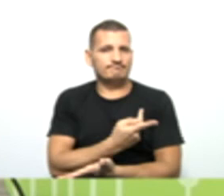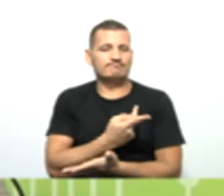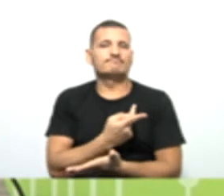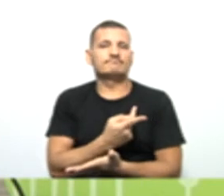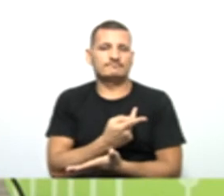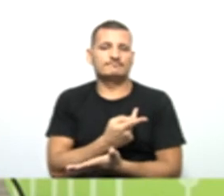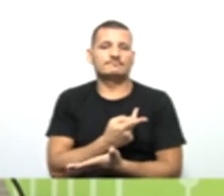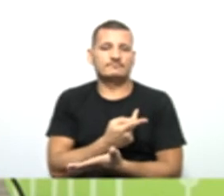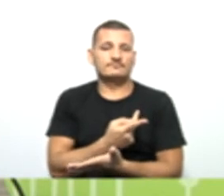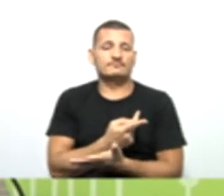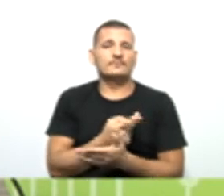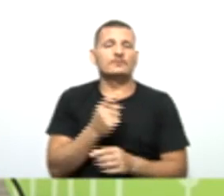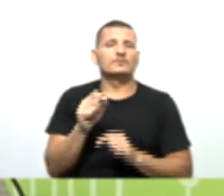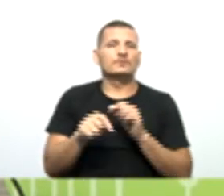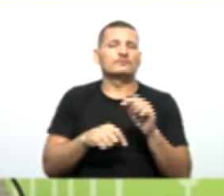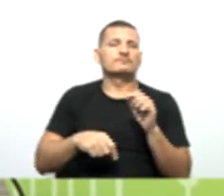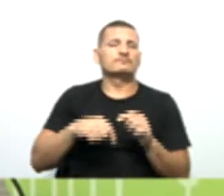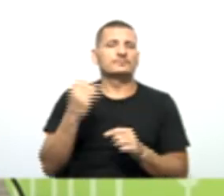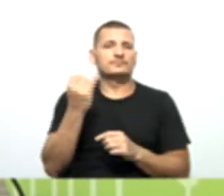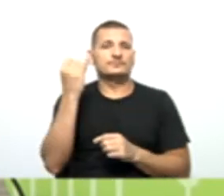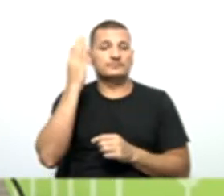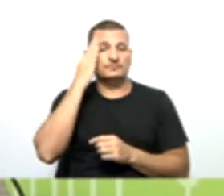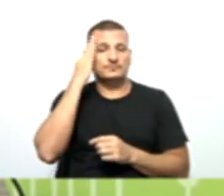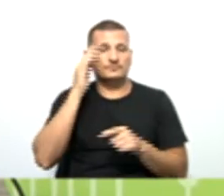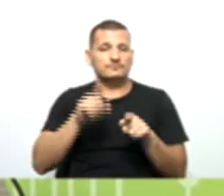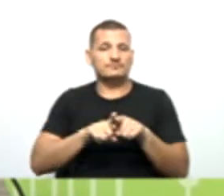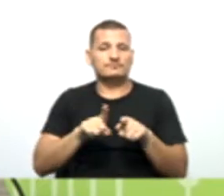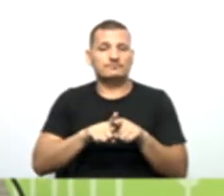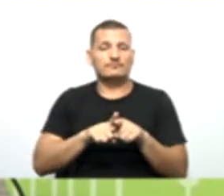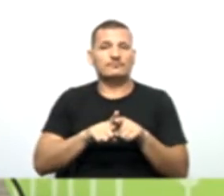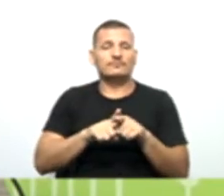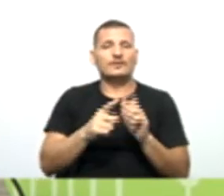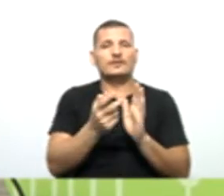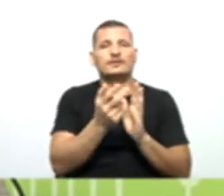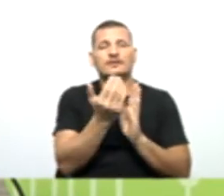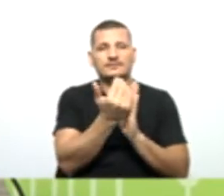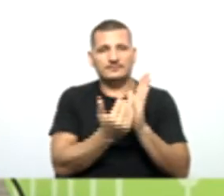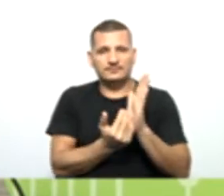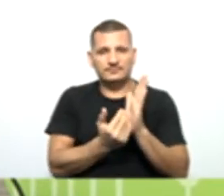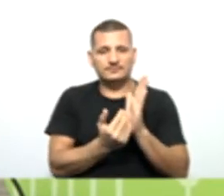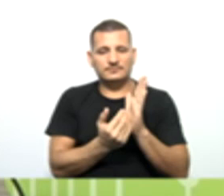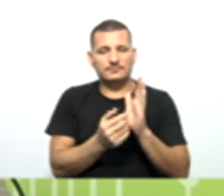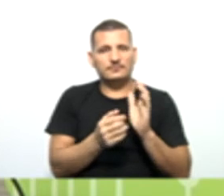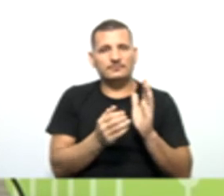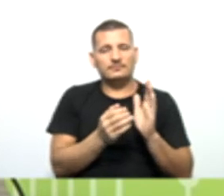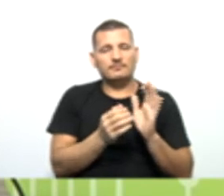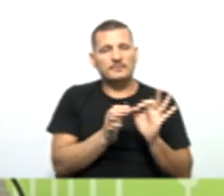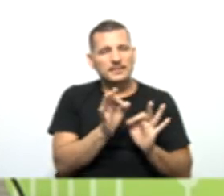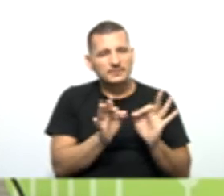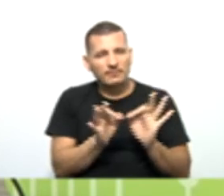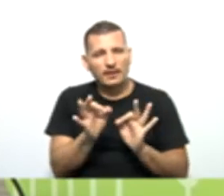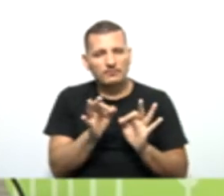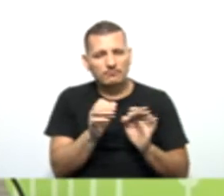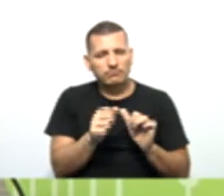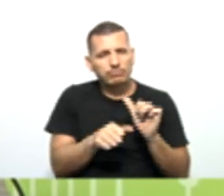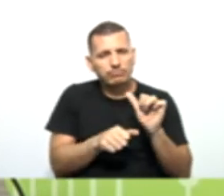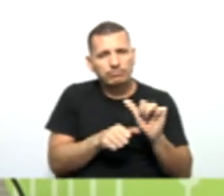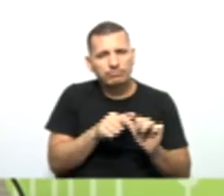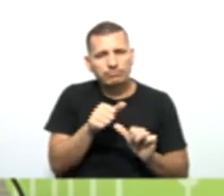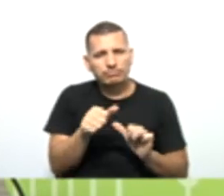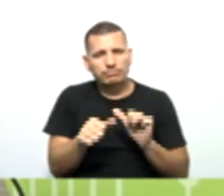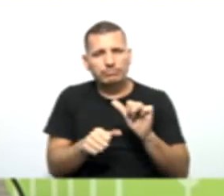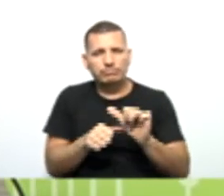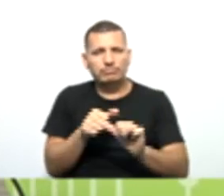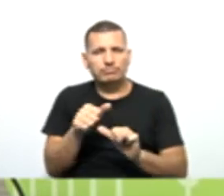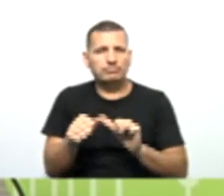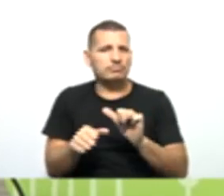que também é importante a gente saber é que alterações de escopo ao longo do planejamento, ao longo da execução do projeto,